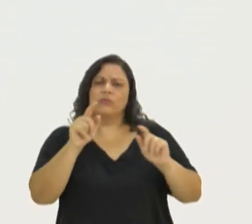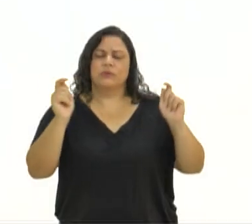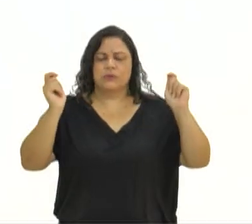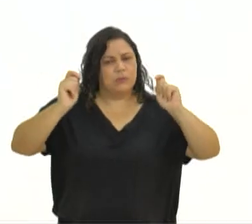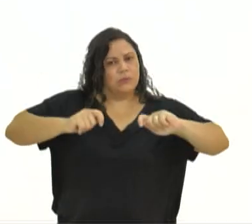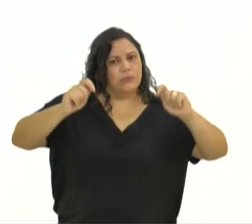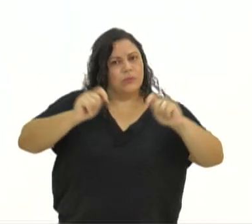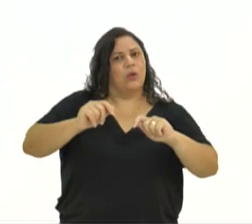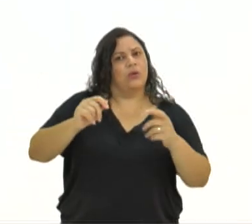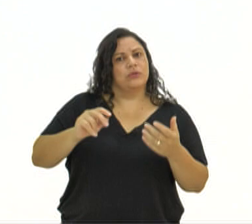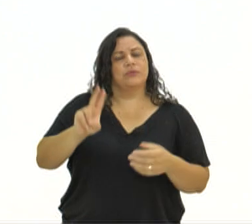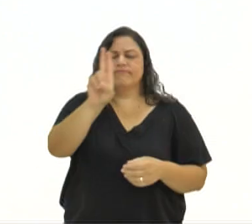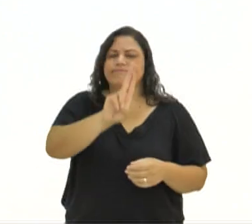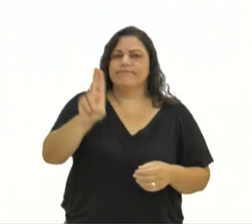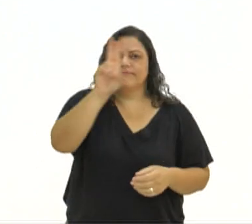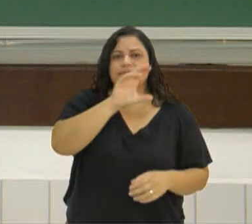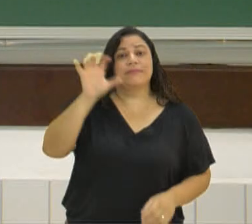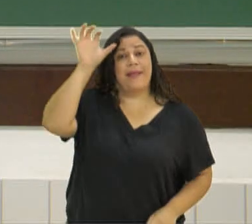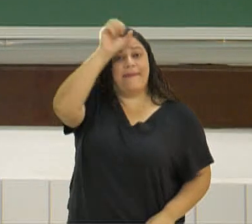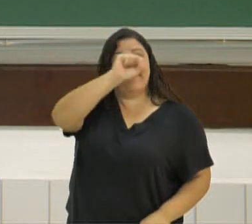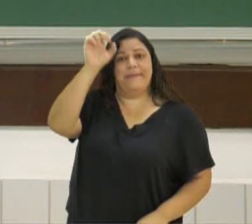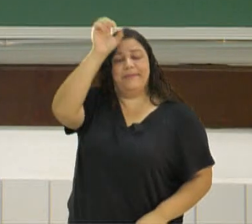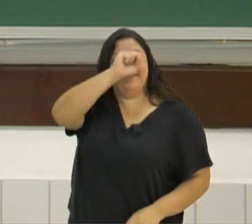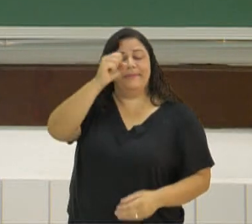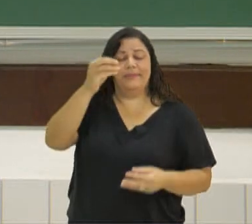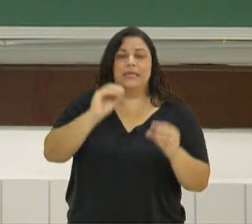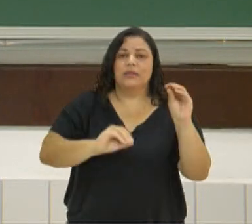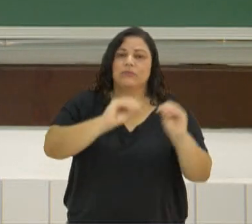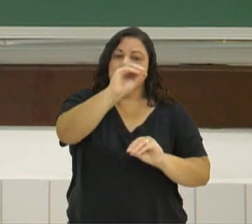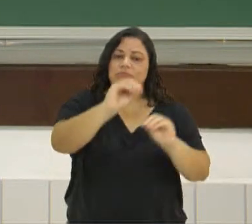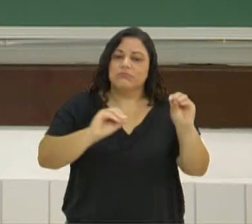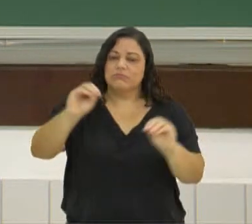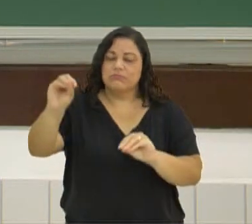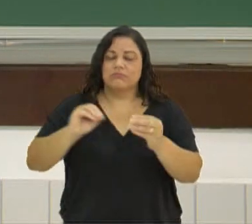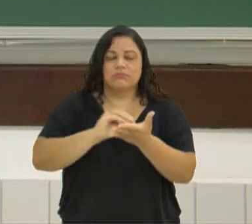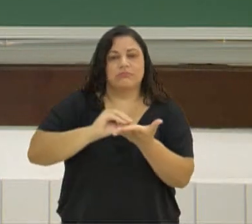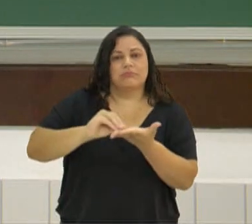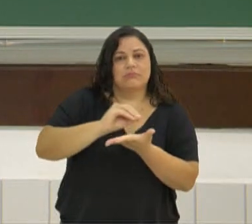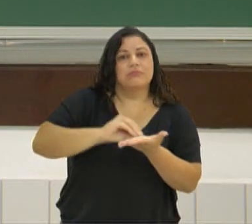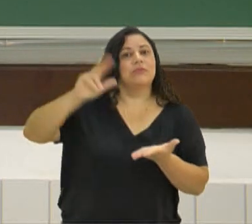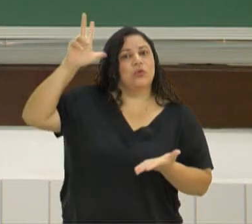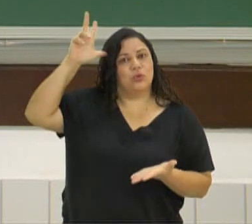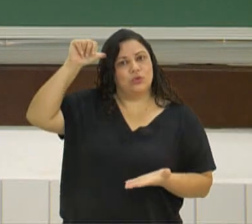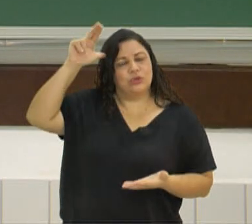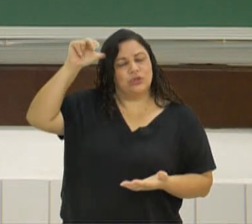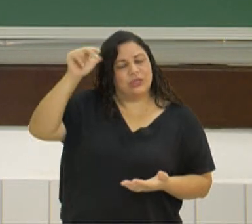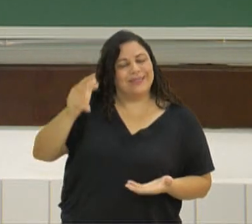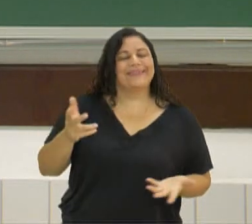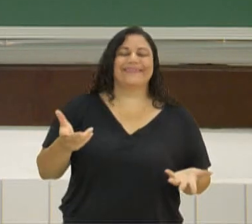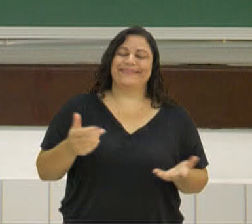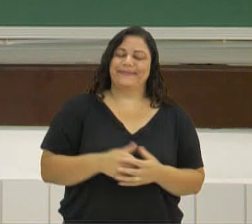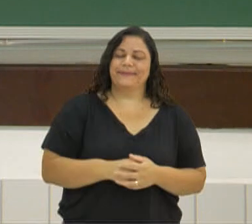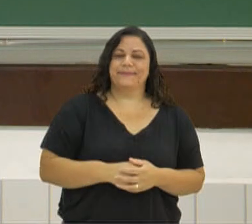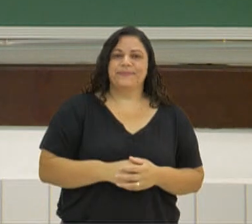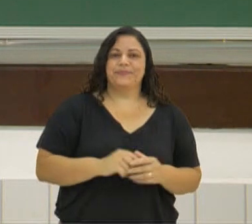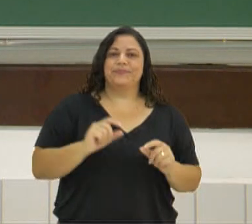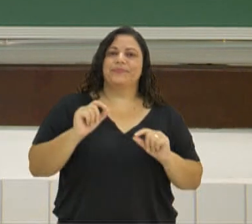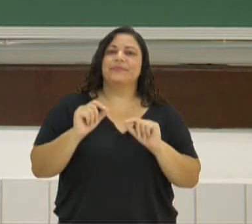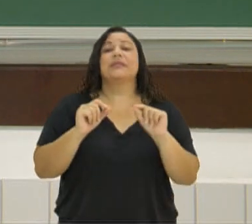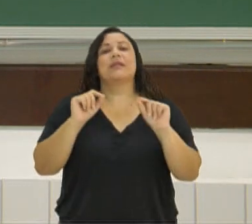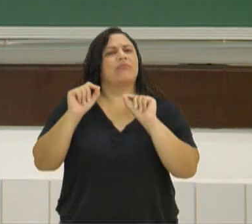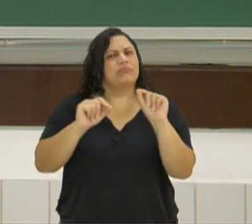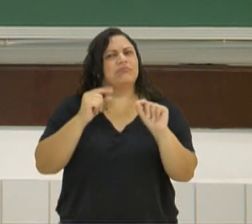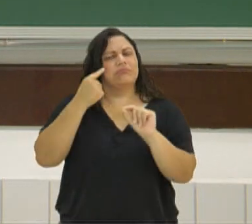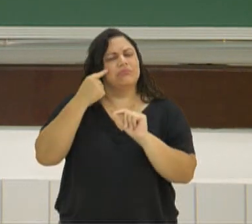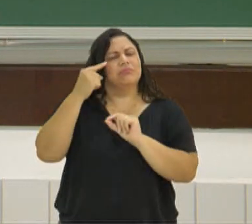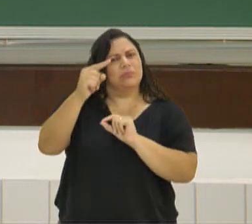utilizar aí para você aprender a jogar o xadrez. Então, ele te ensina de maneira bem intuitiva,